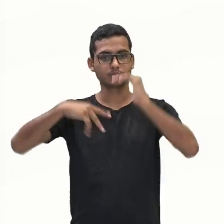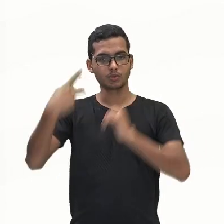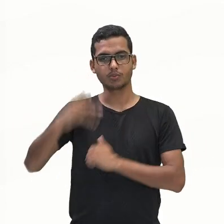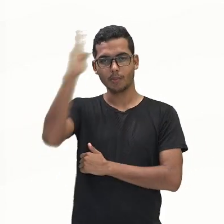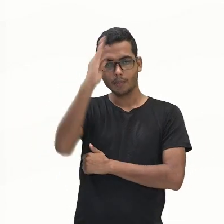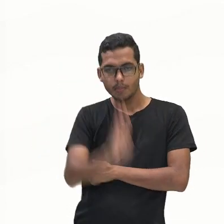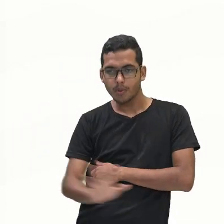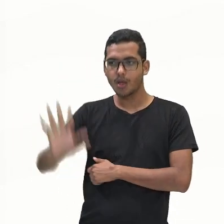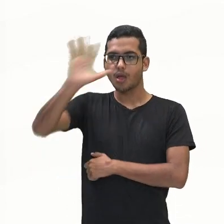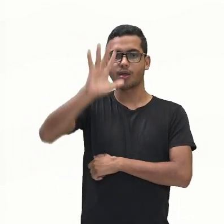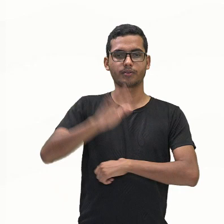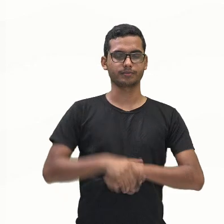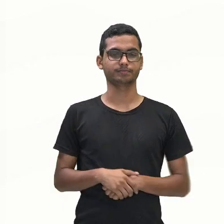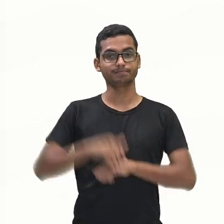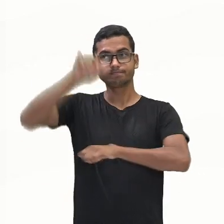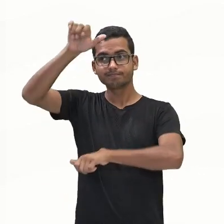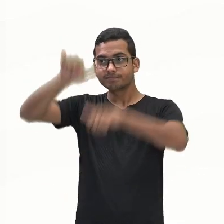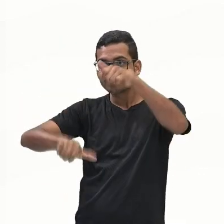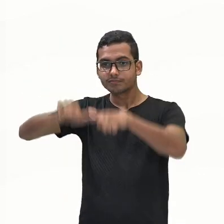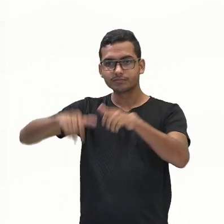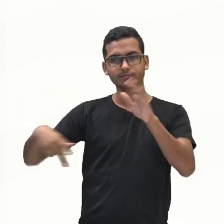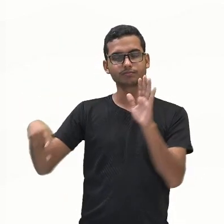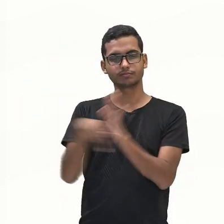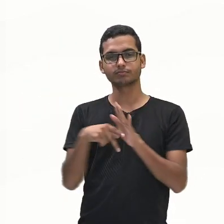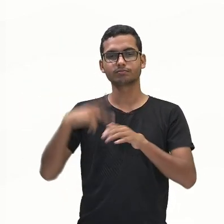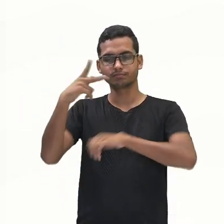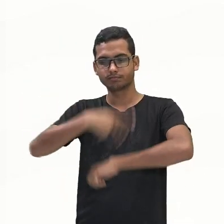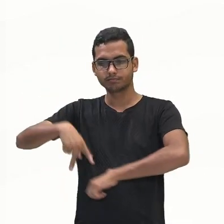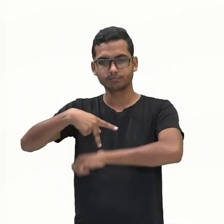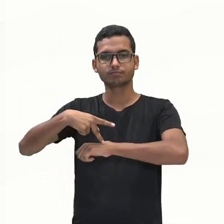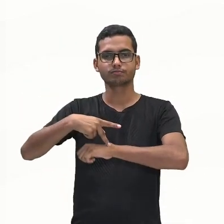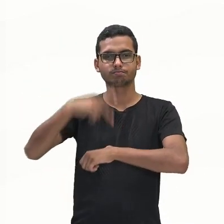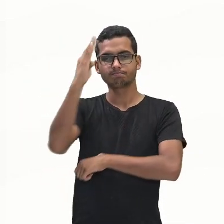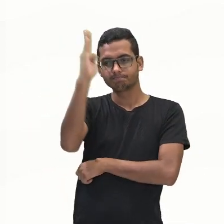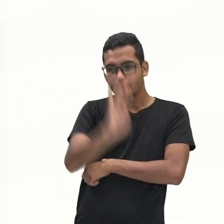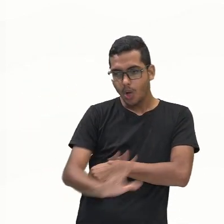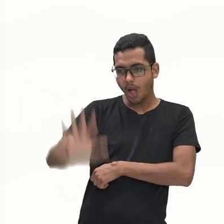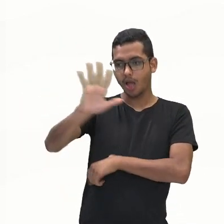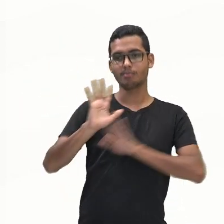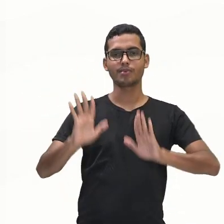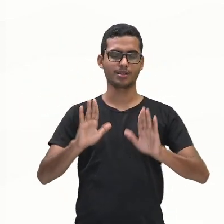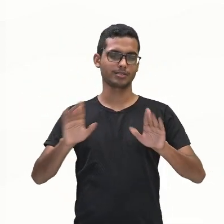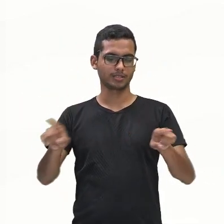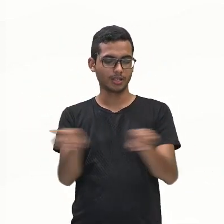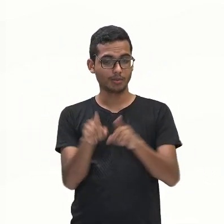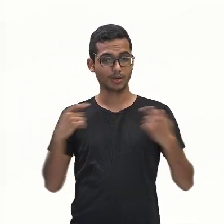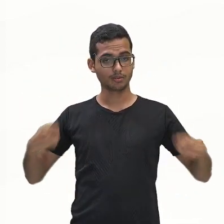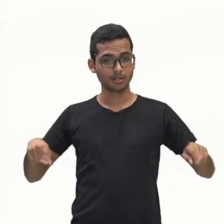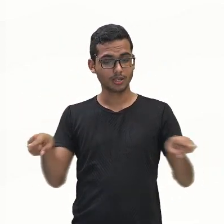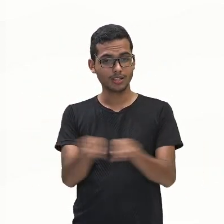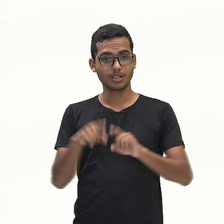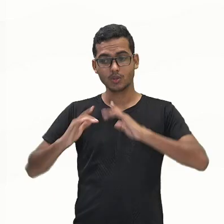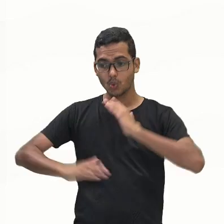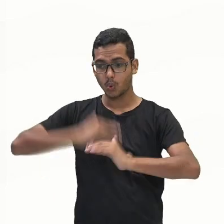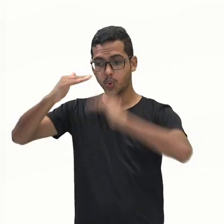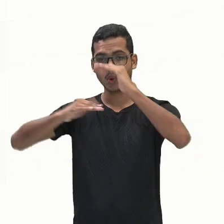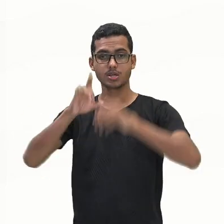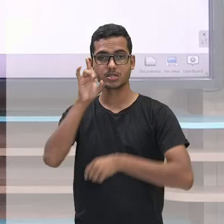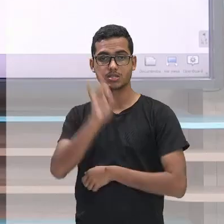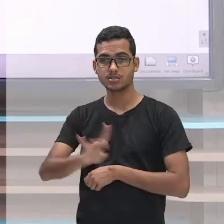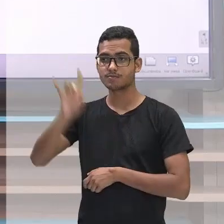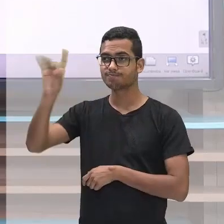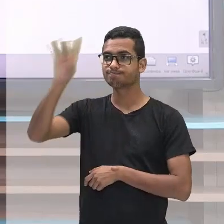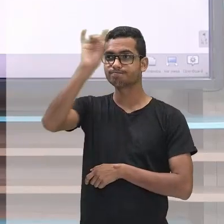brasileiro, mas a gente precisa também pontuar o desenvolvimento de cada uma das cidades,